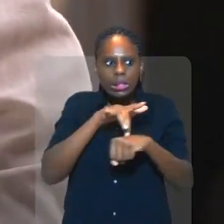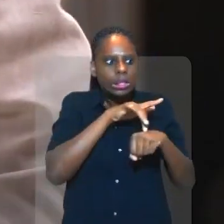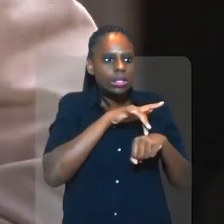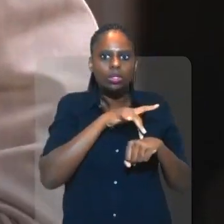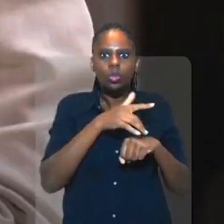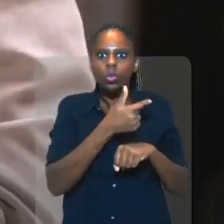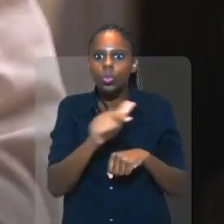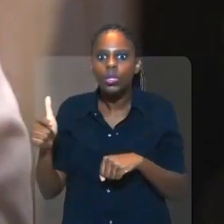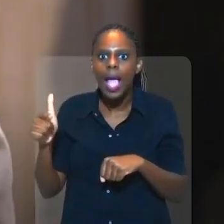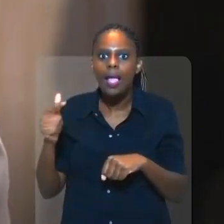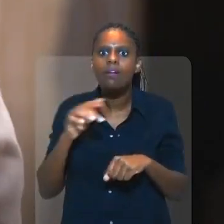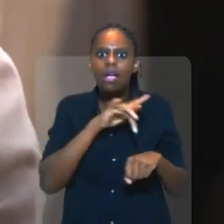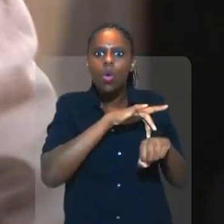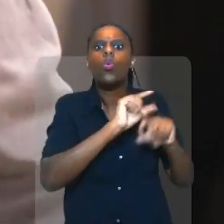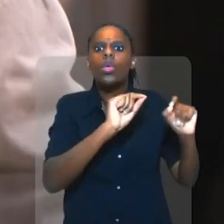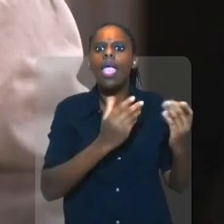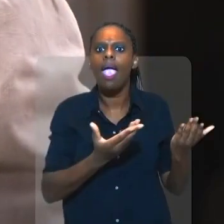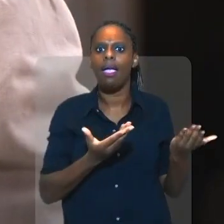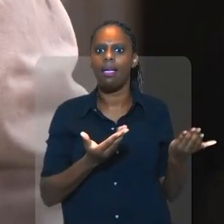indigna